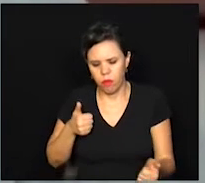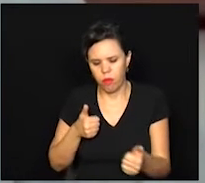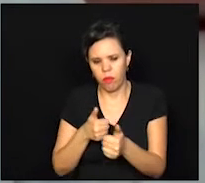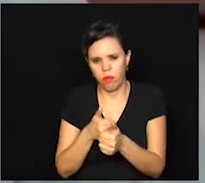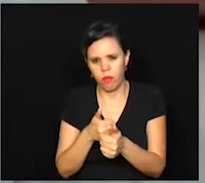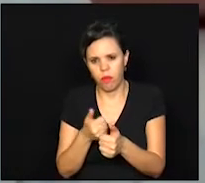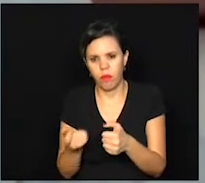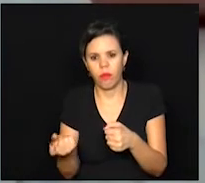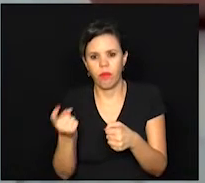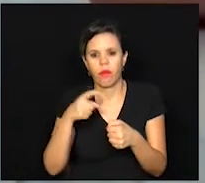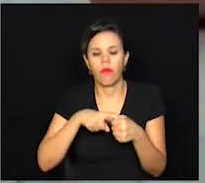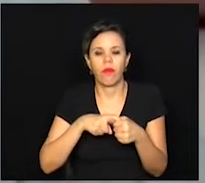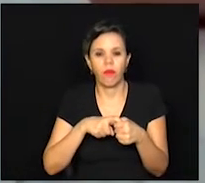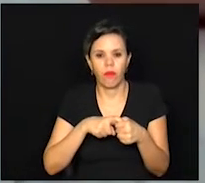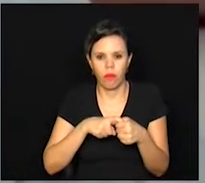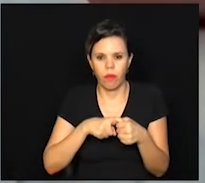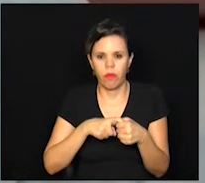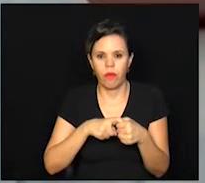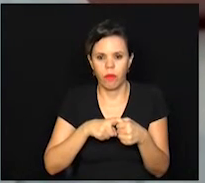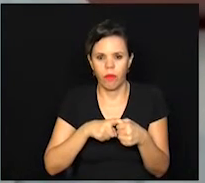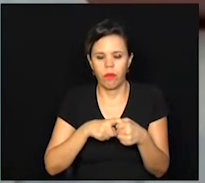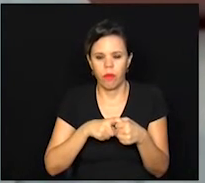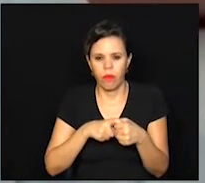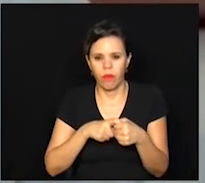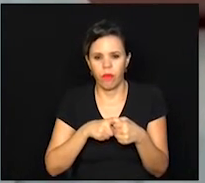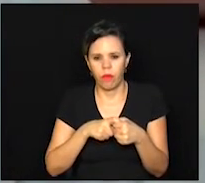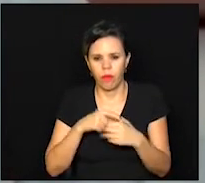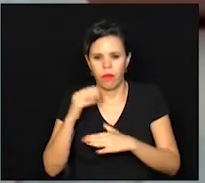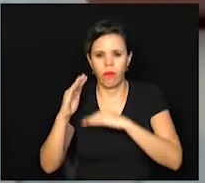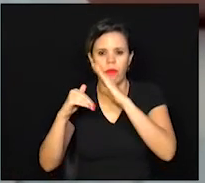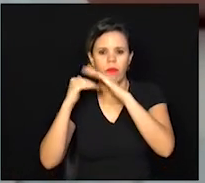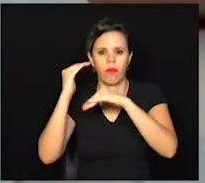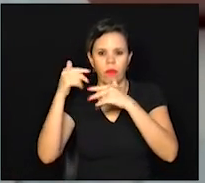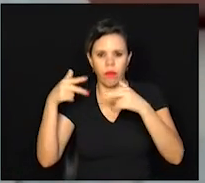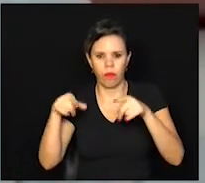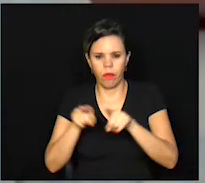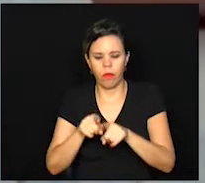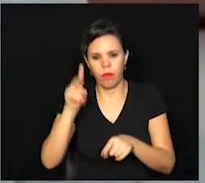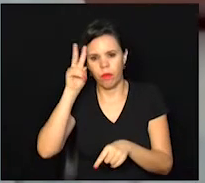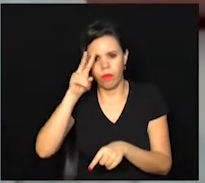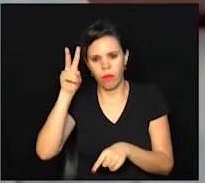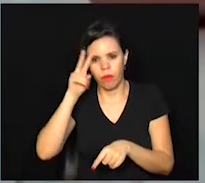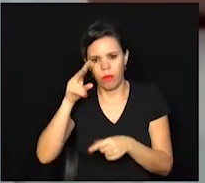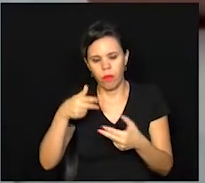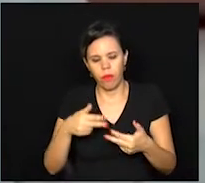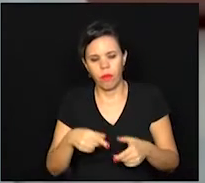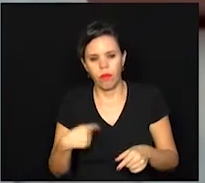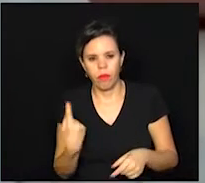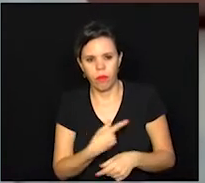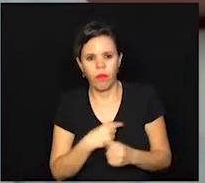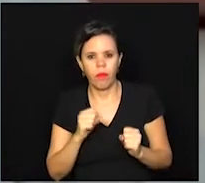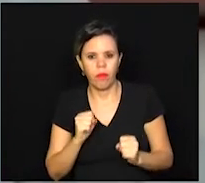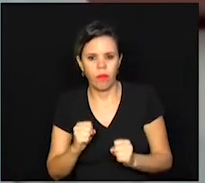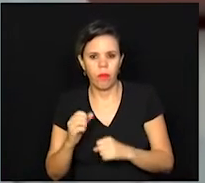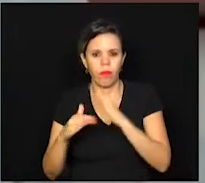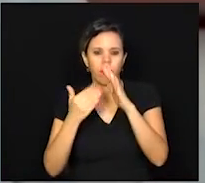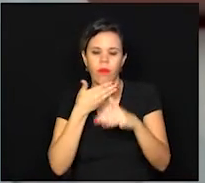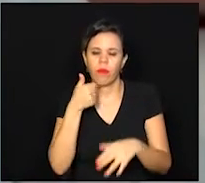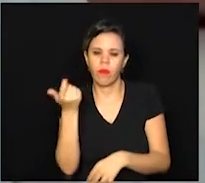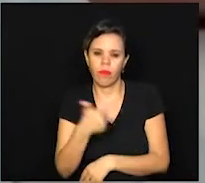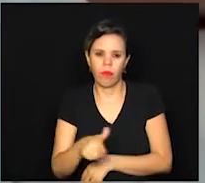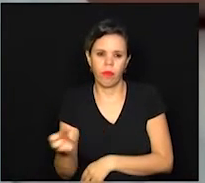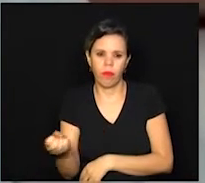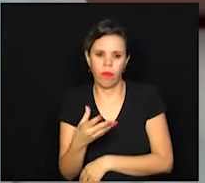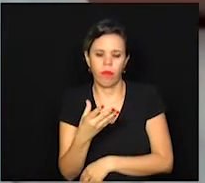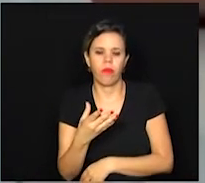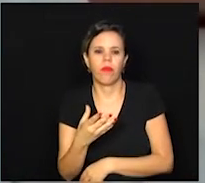nós retomaremos, né, essa construção histórica, e a gente vai poder avançar novamente